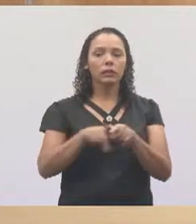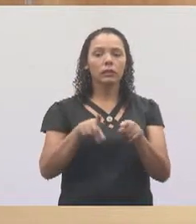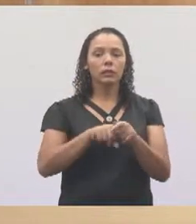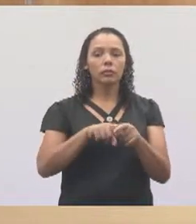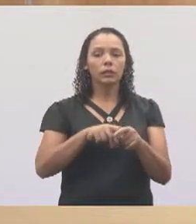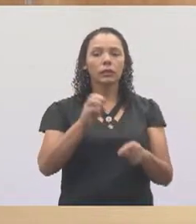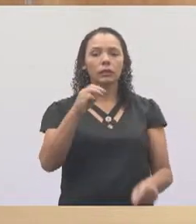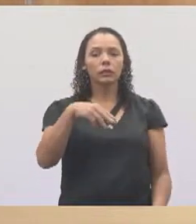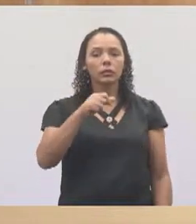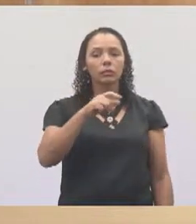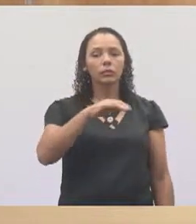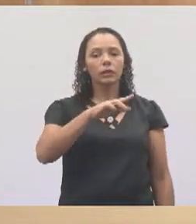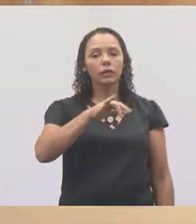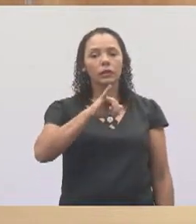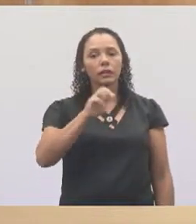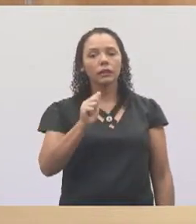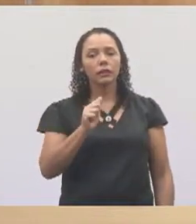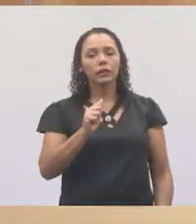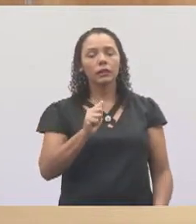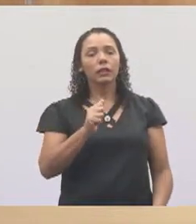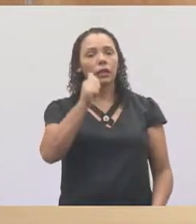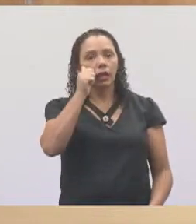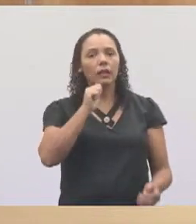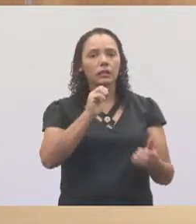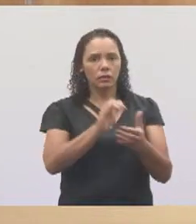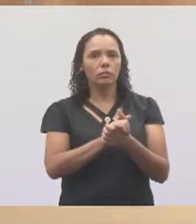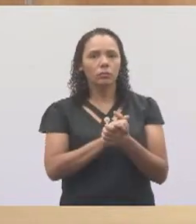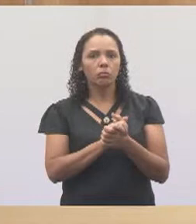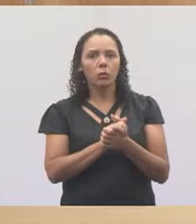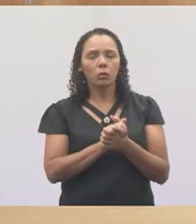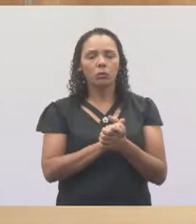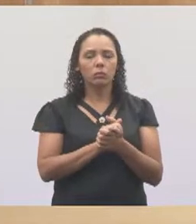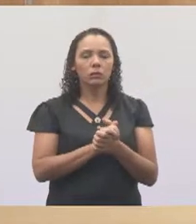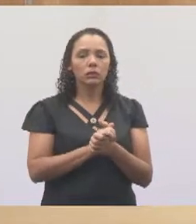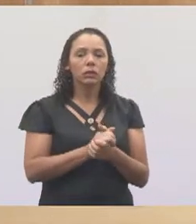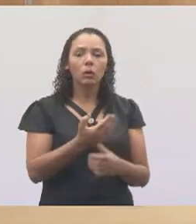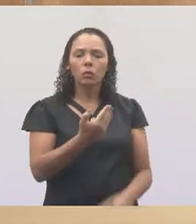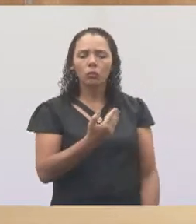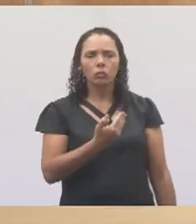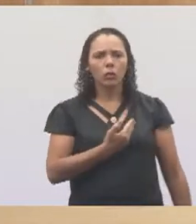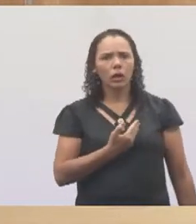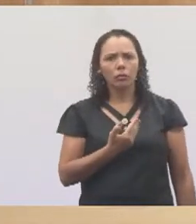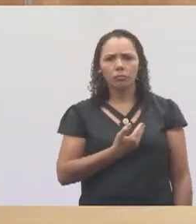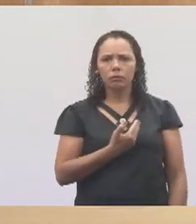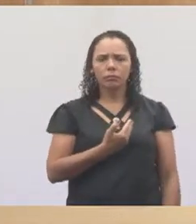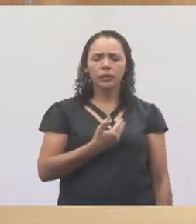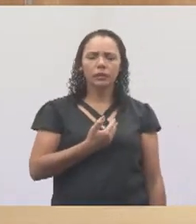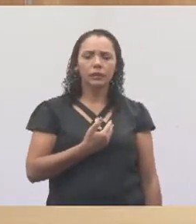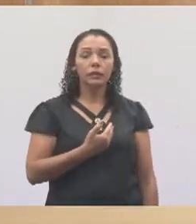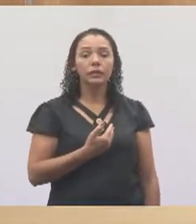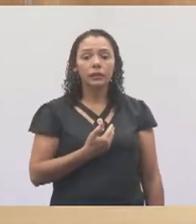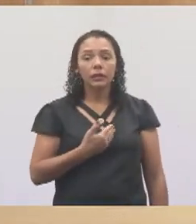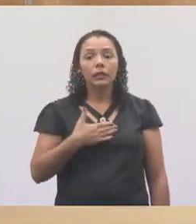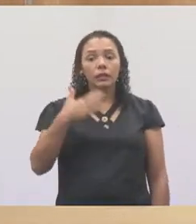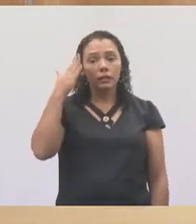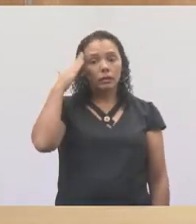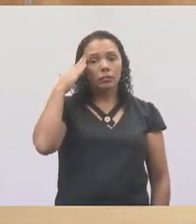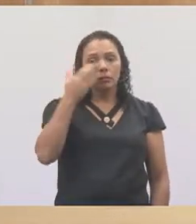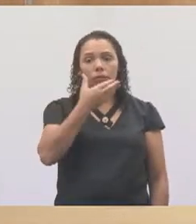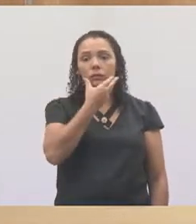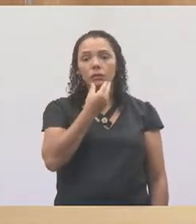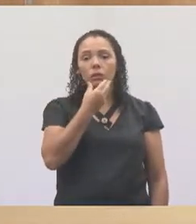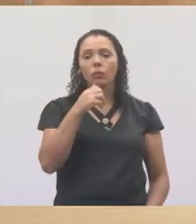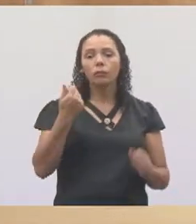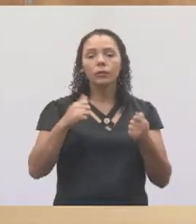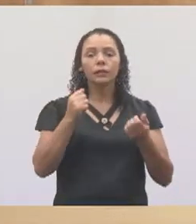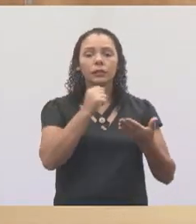Mariângela, né, porque foi uma grande companheira do Dr. Tales, e a gente sabe que um homem ele precisa de ter esse apoio ali